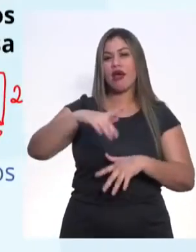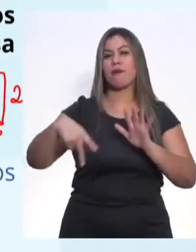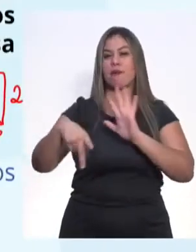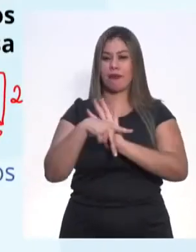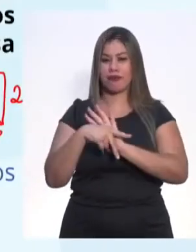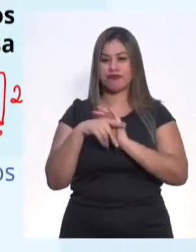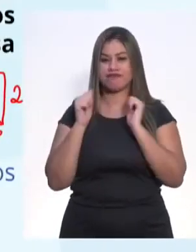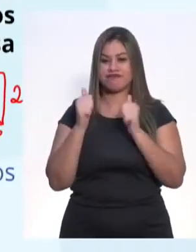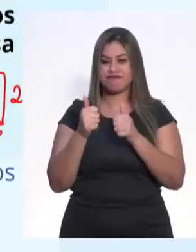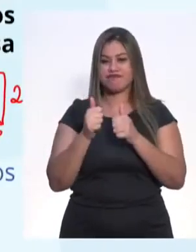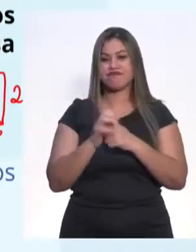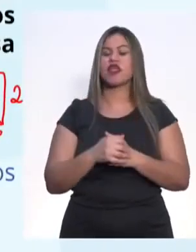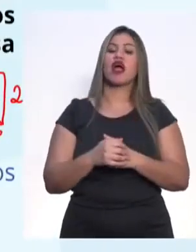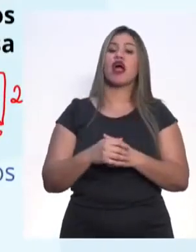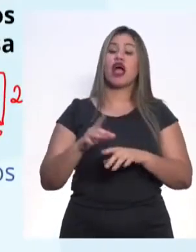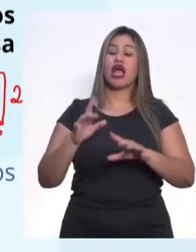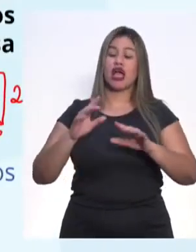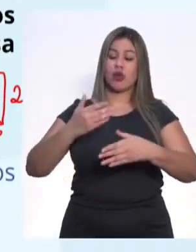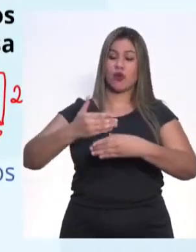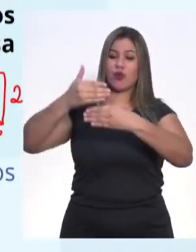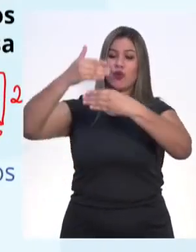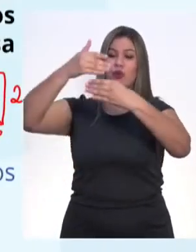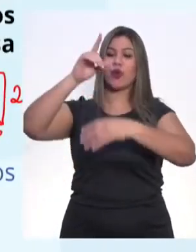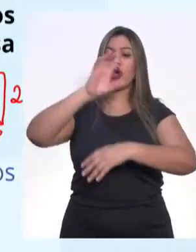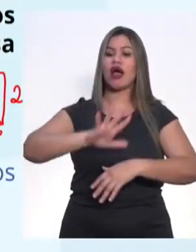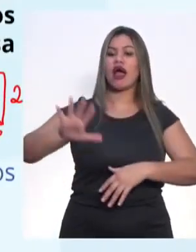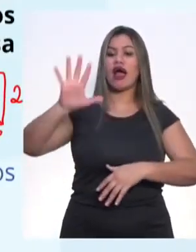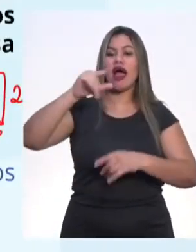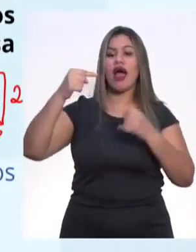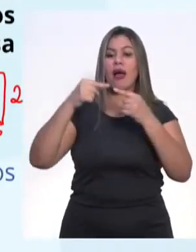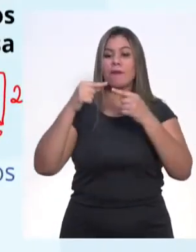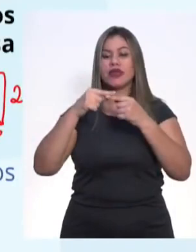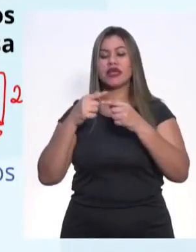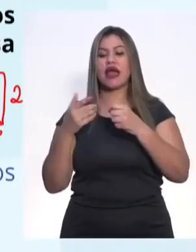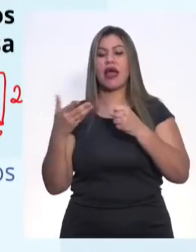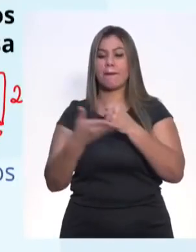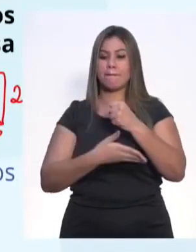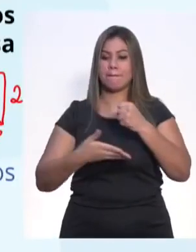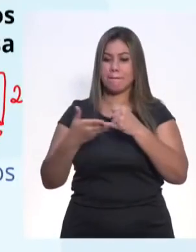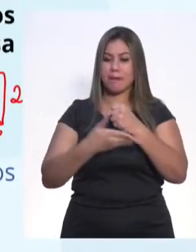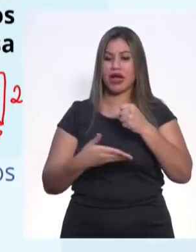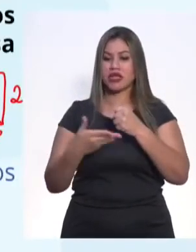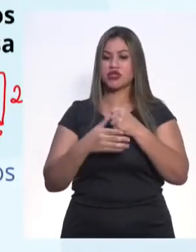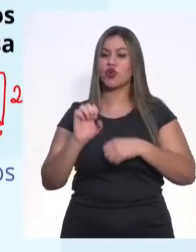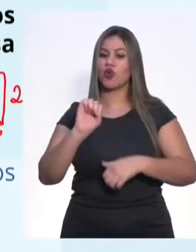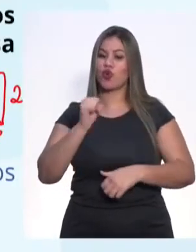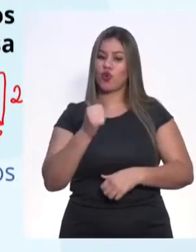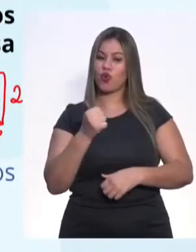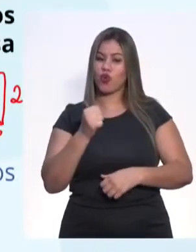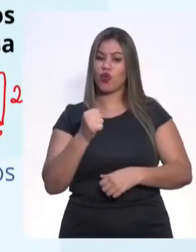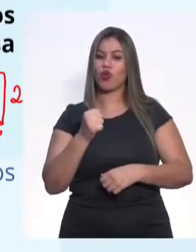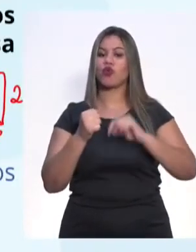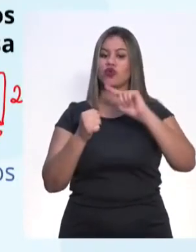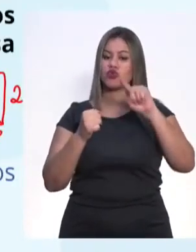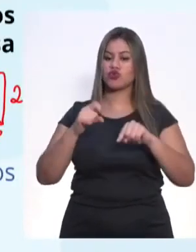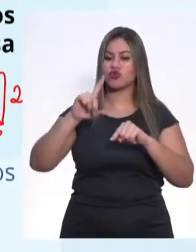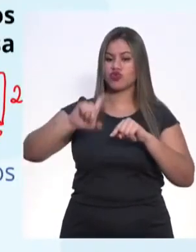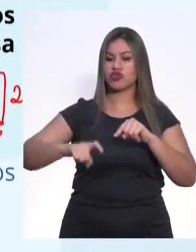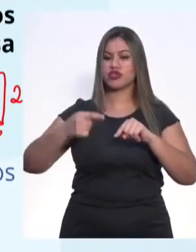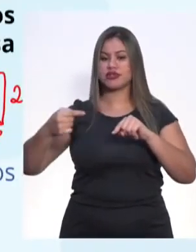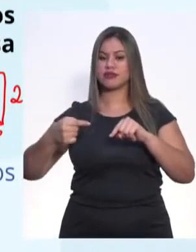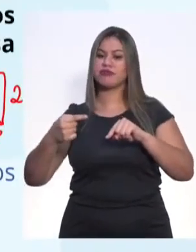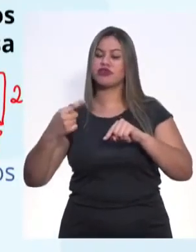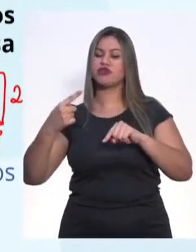área. Para a gente poder achar a área, eu tenho que multiplicar a base do muro, que é 8 que multiplica x